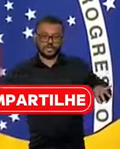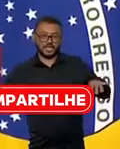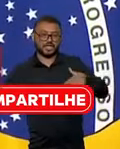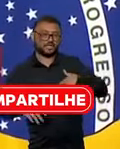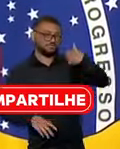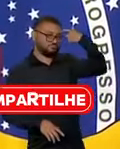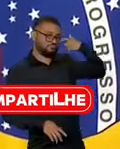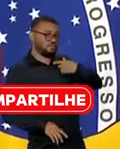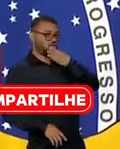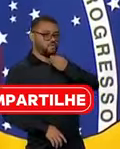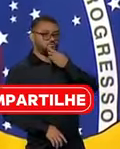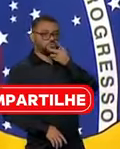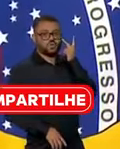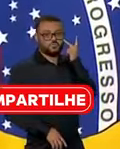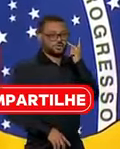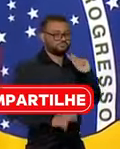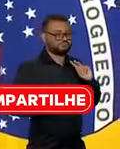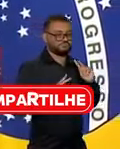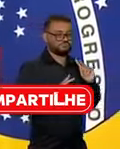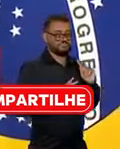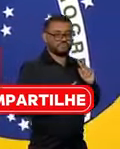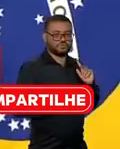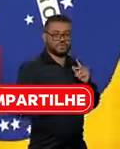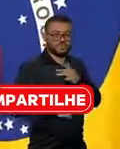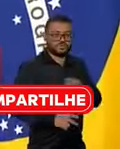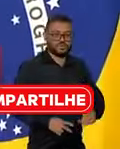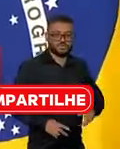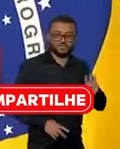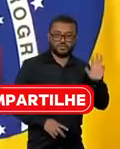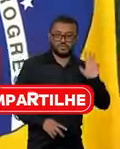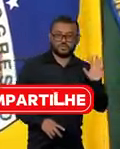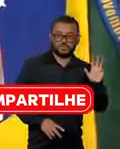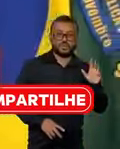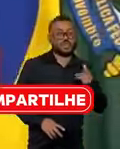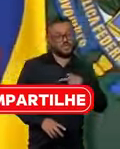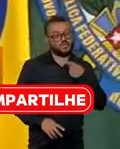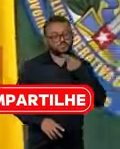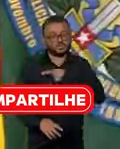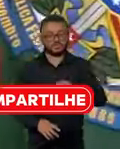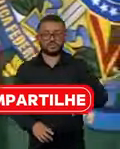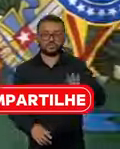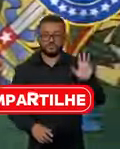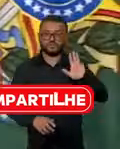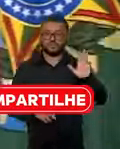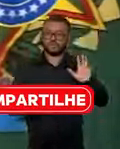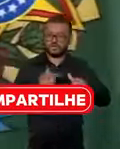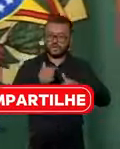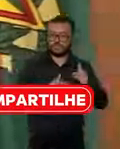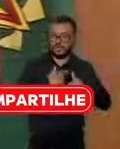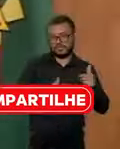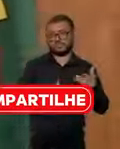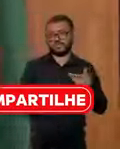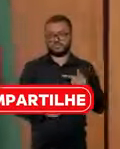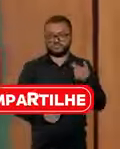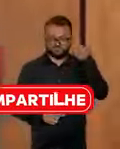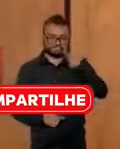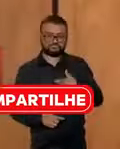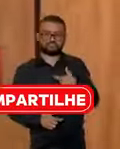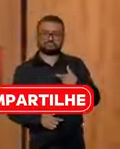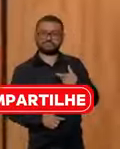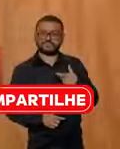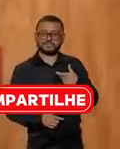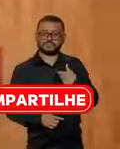cidadão Lula. Sabe, o cidadão Lula está exercendo o mandato de presidente da República e